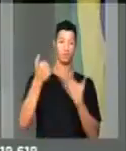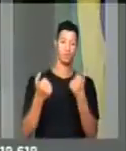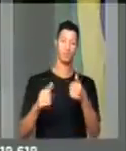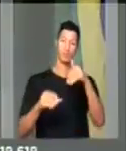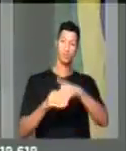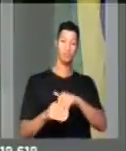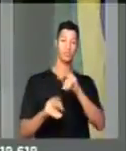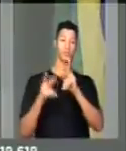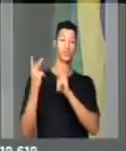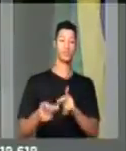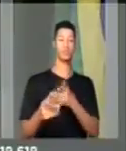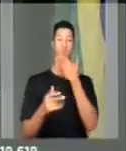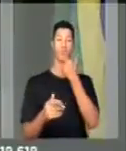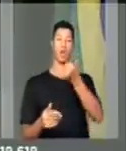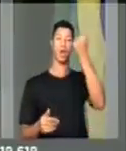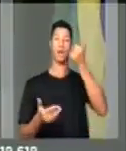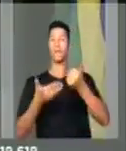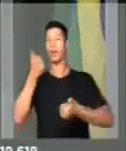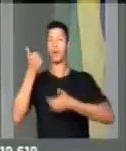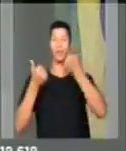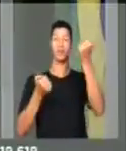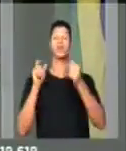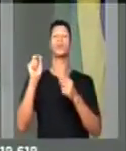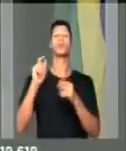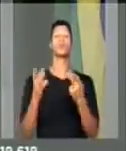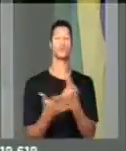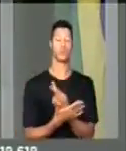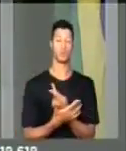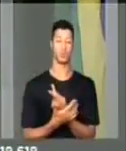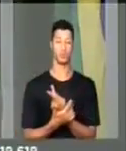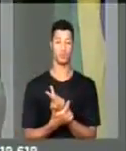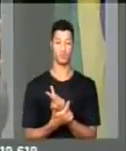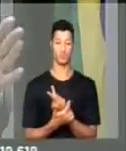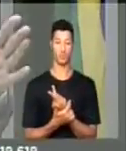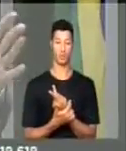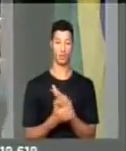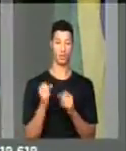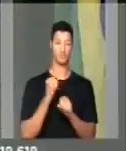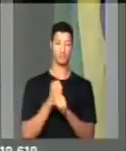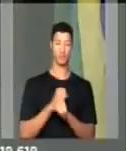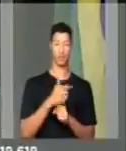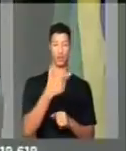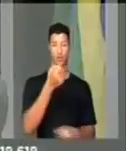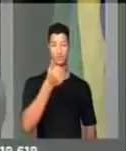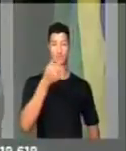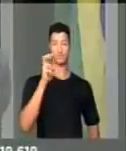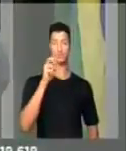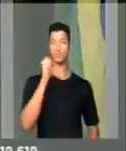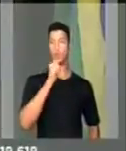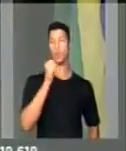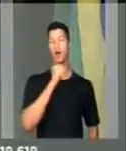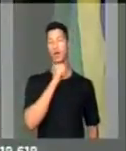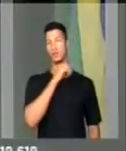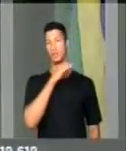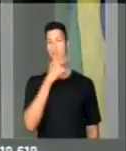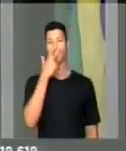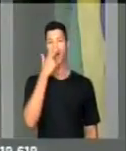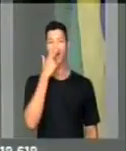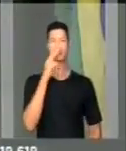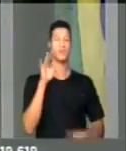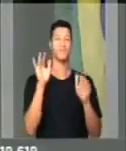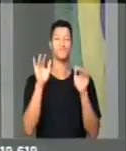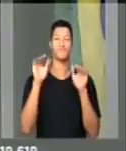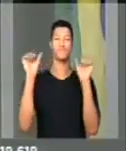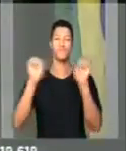vamos votar esse projeto que vai melhorar. E o que aconteceu? O ano de 2015 foi um ano morto, foi